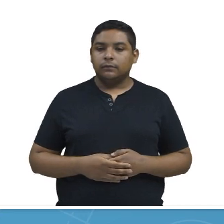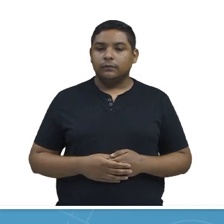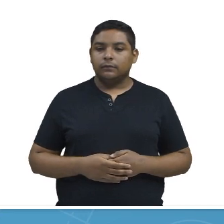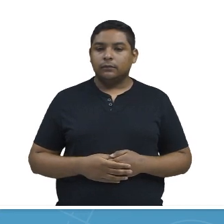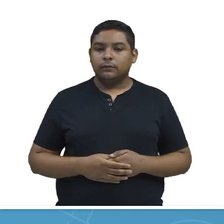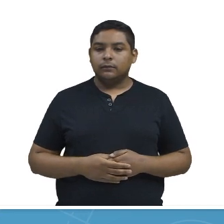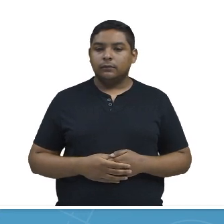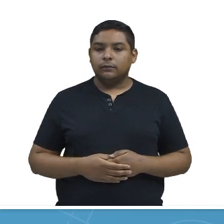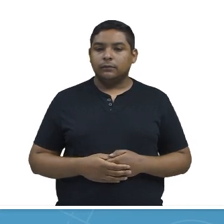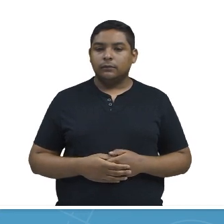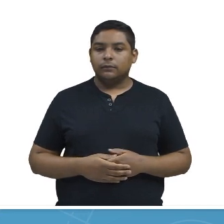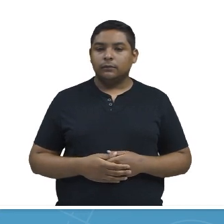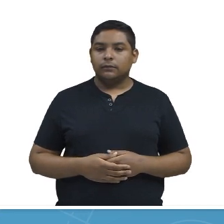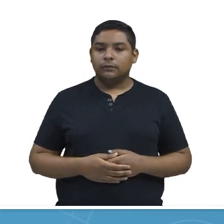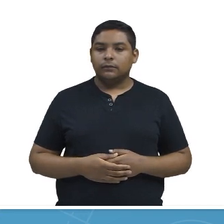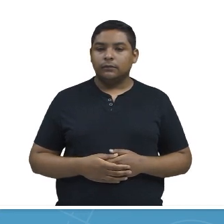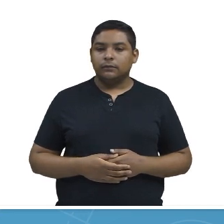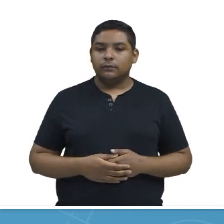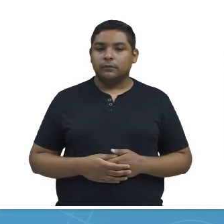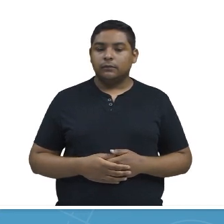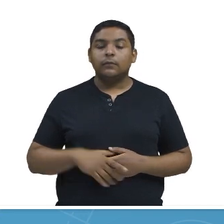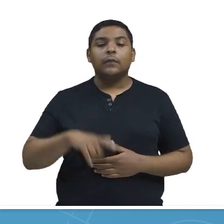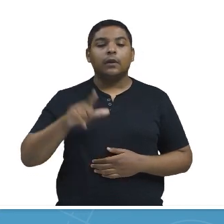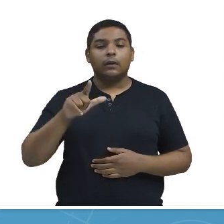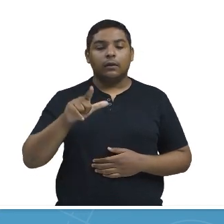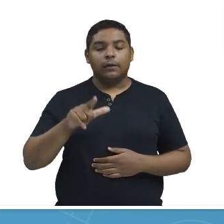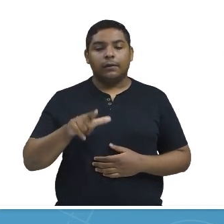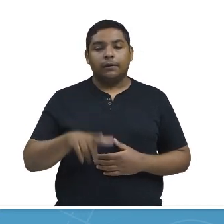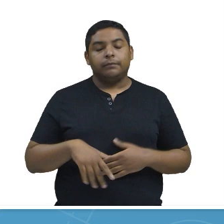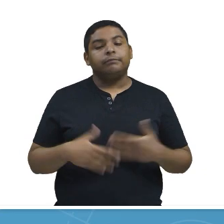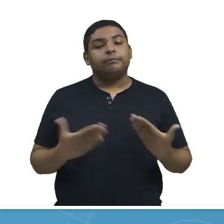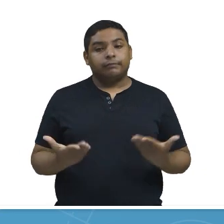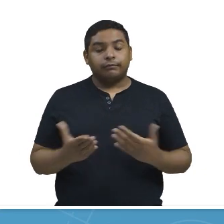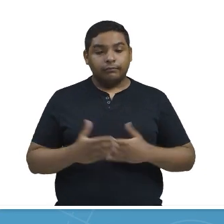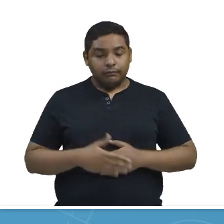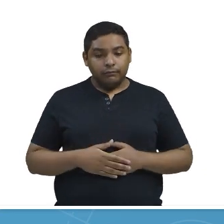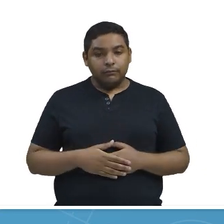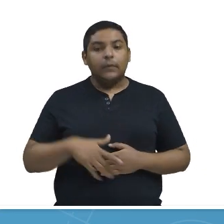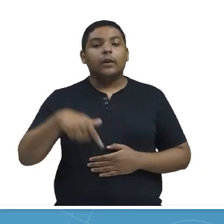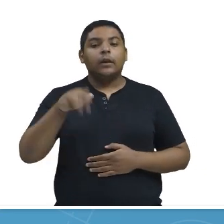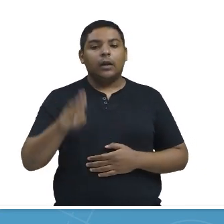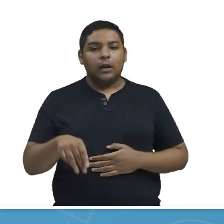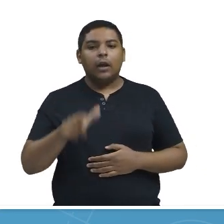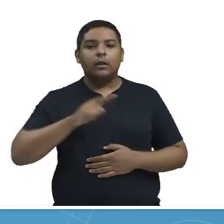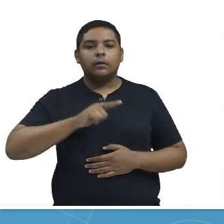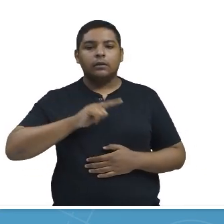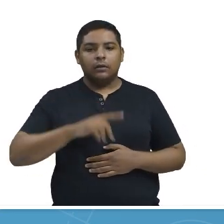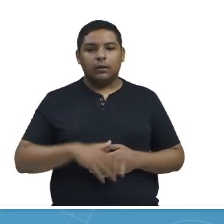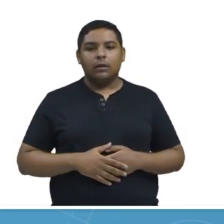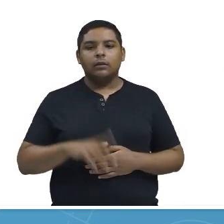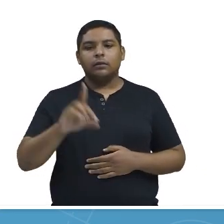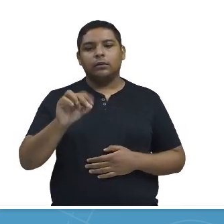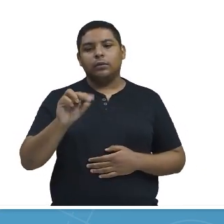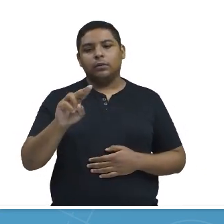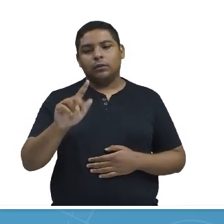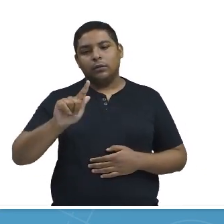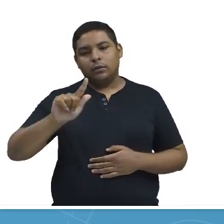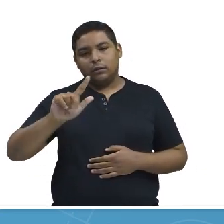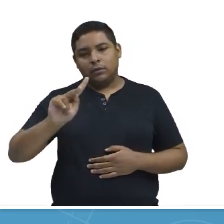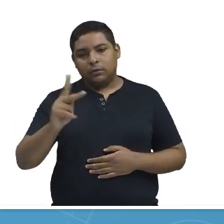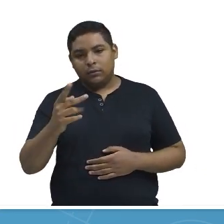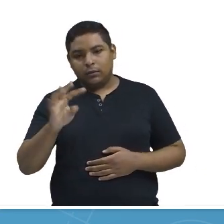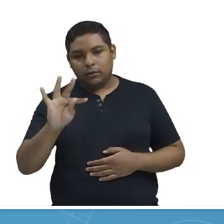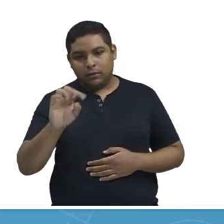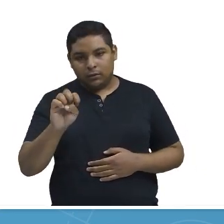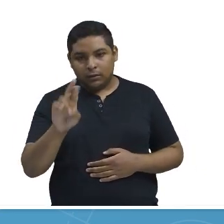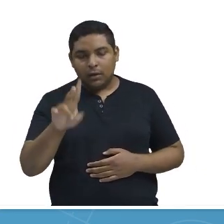whose ambition is to be a photographer. Então, quem é que tem uma daughter? É a Shirley. Então, o